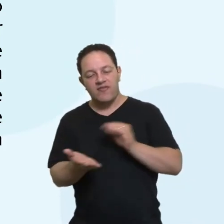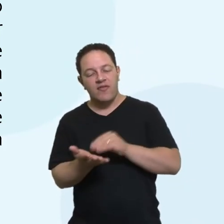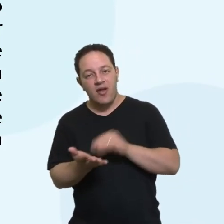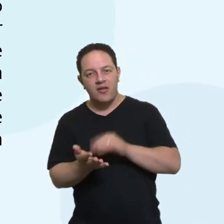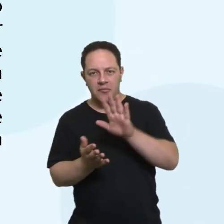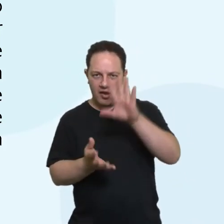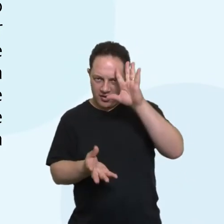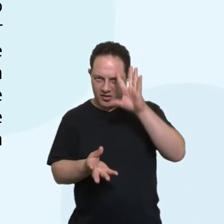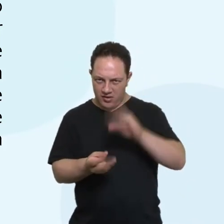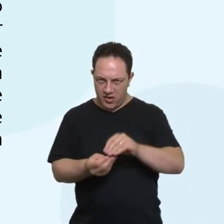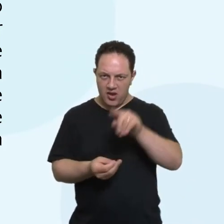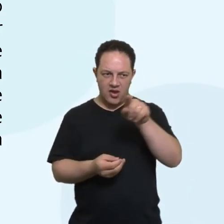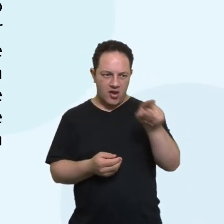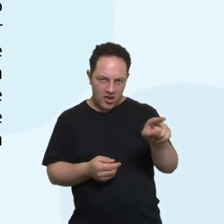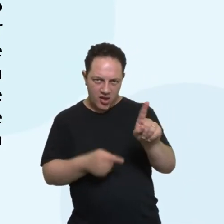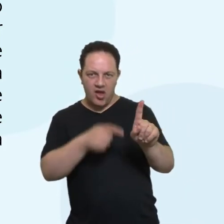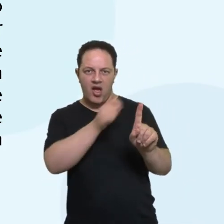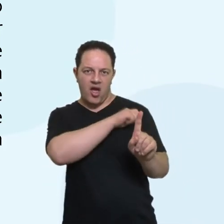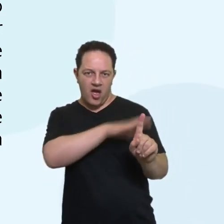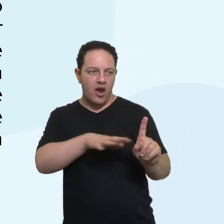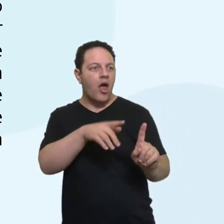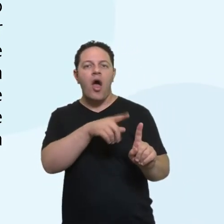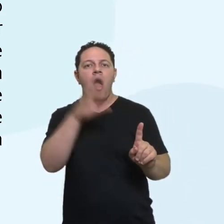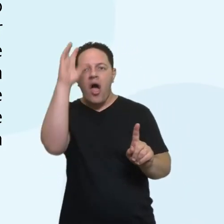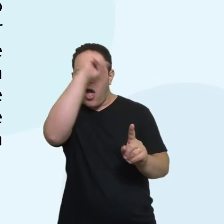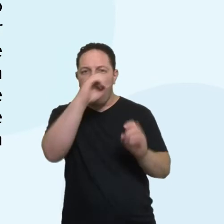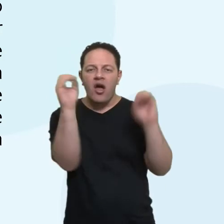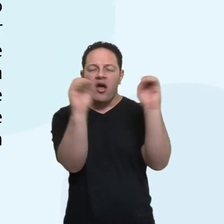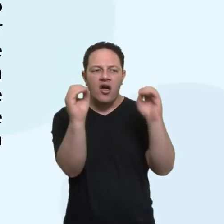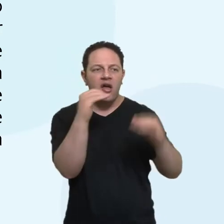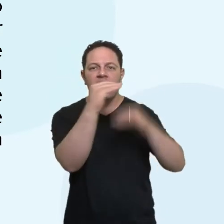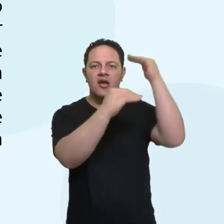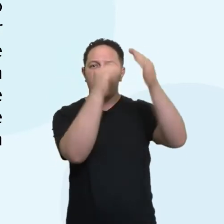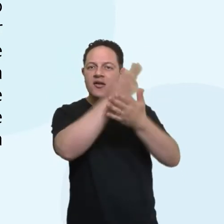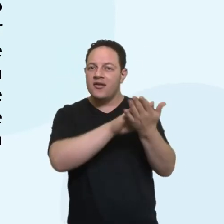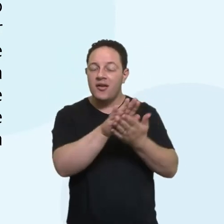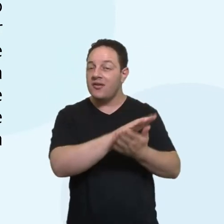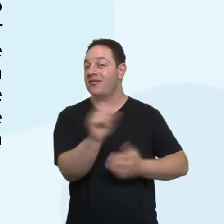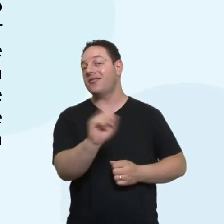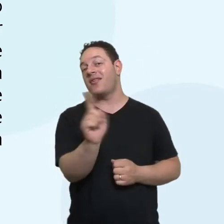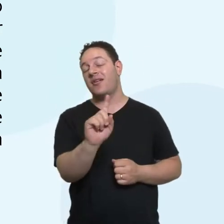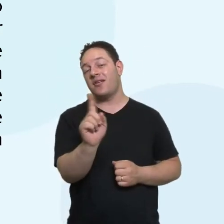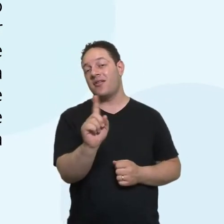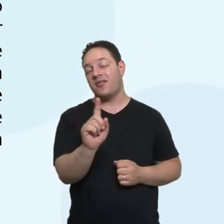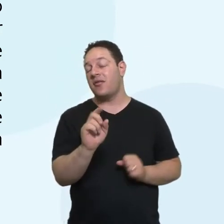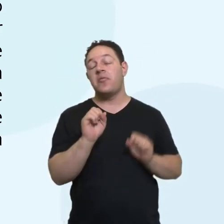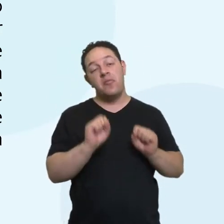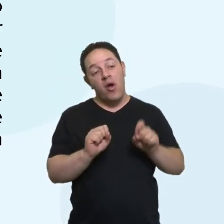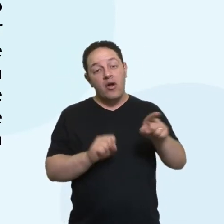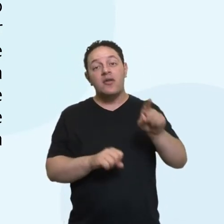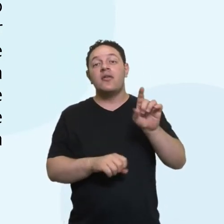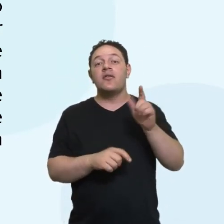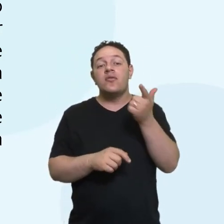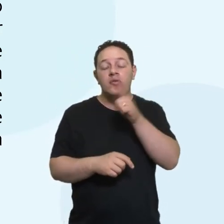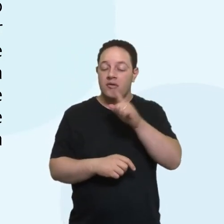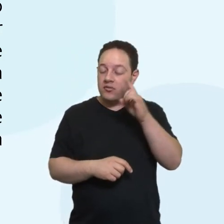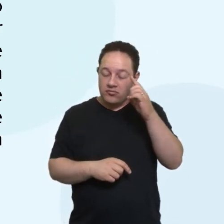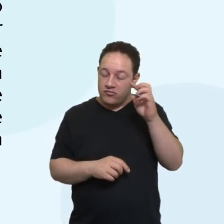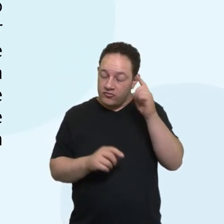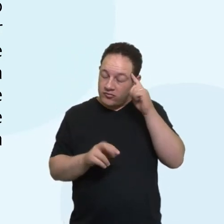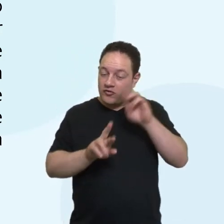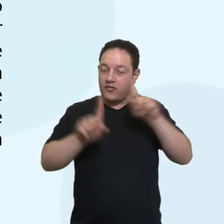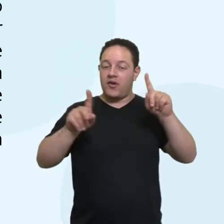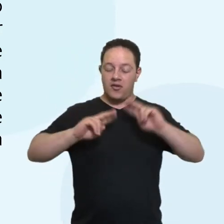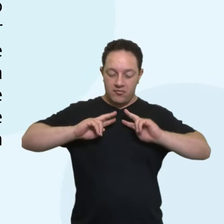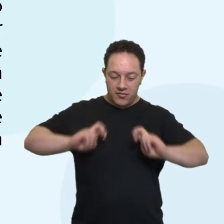não significa que não houve desenvolvimento certo então isso tem a ver aí com os diferentes olhares aí do